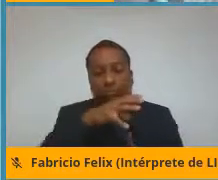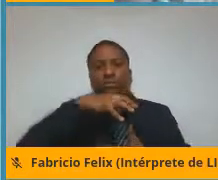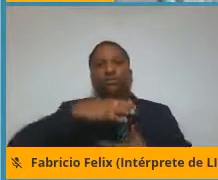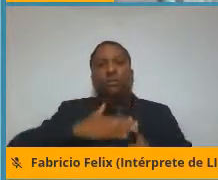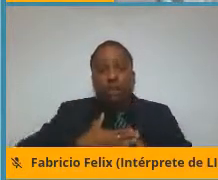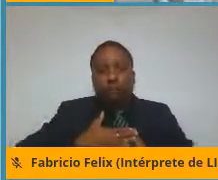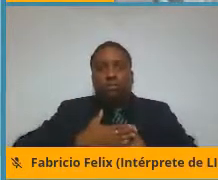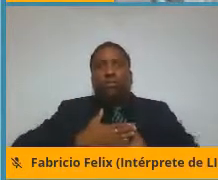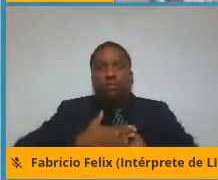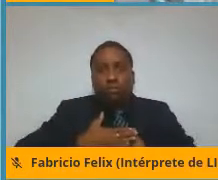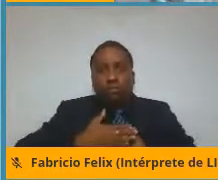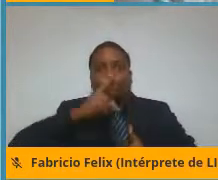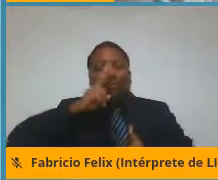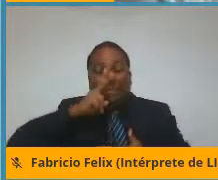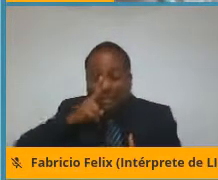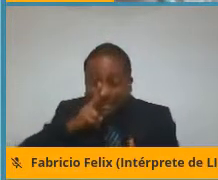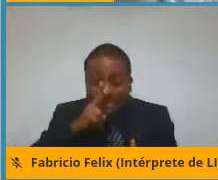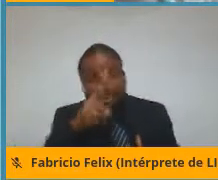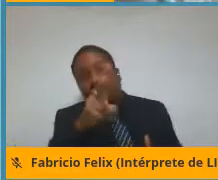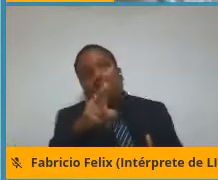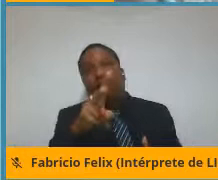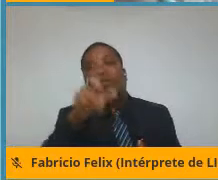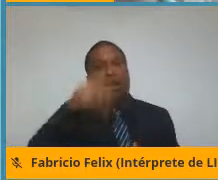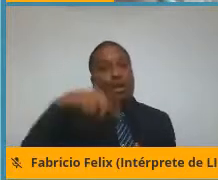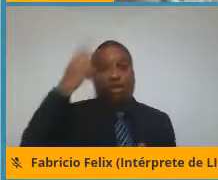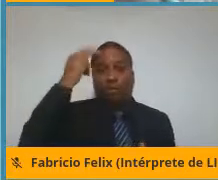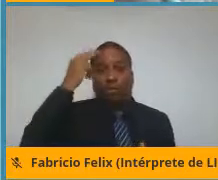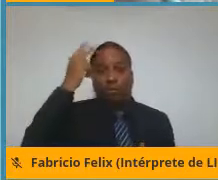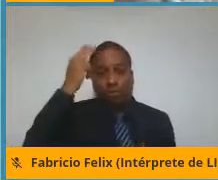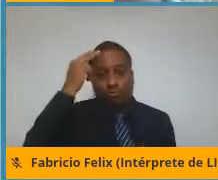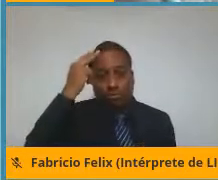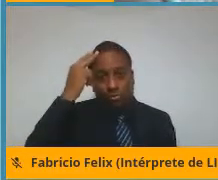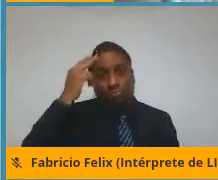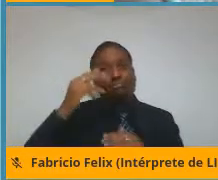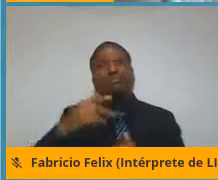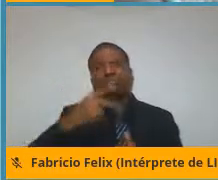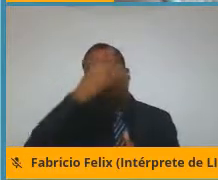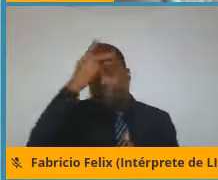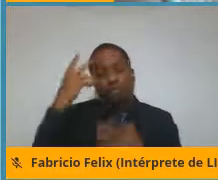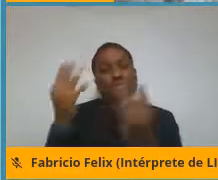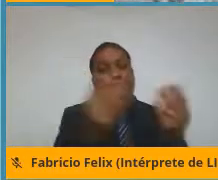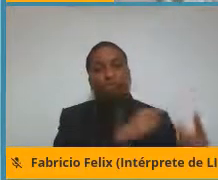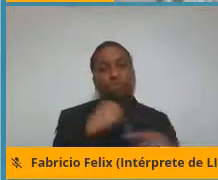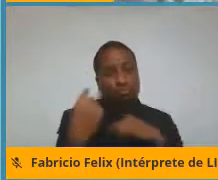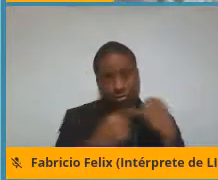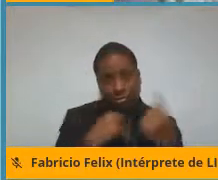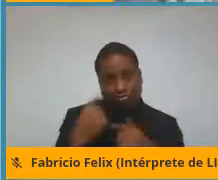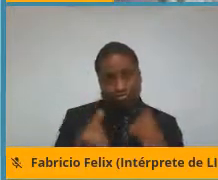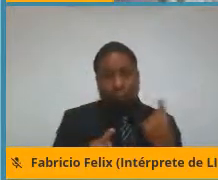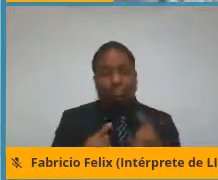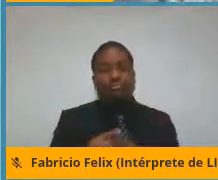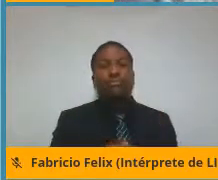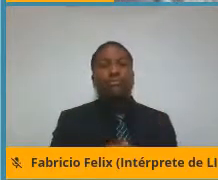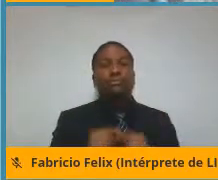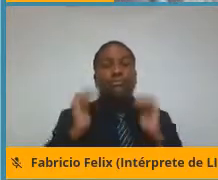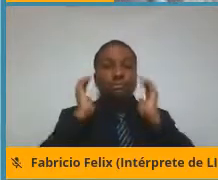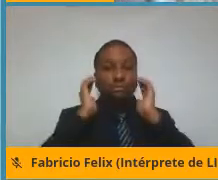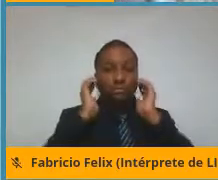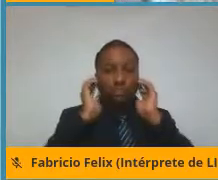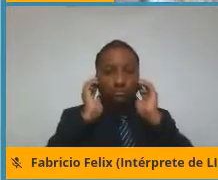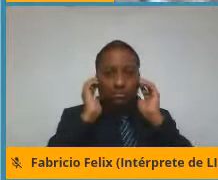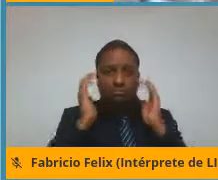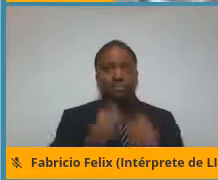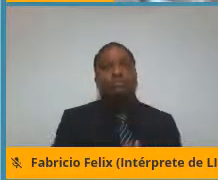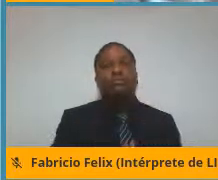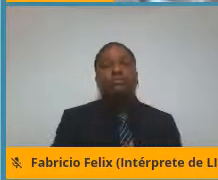mais comum e que mais frequentemente leva o paciente a esse quadro